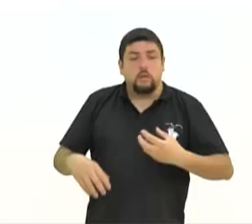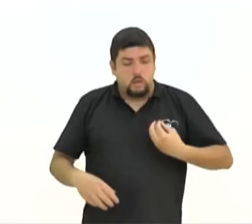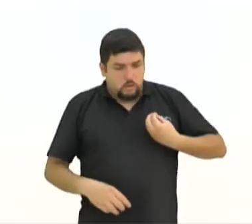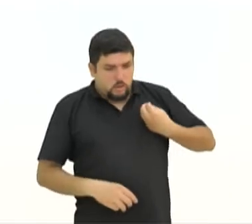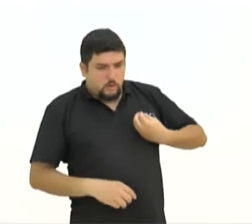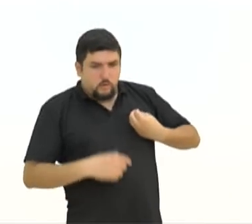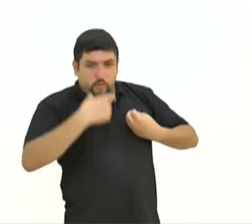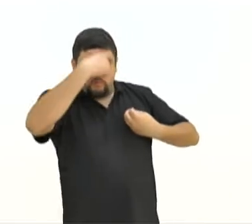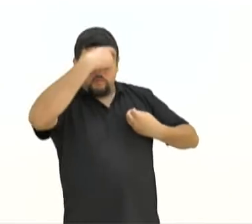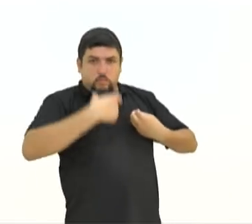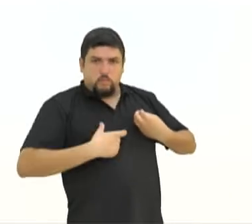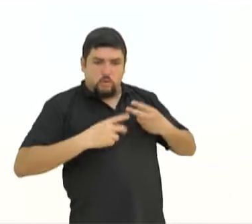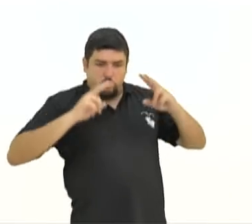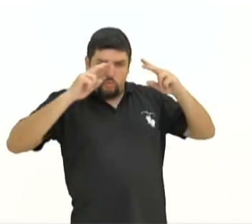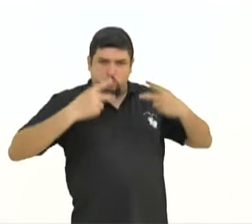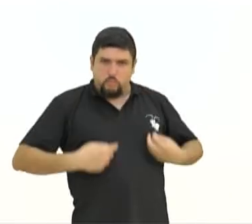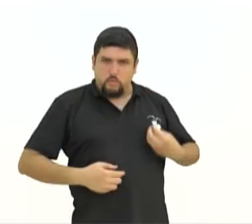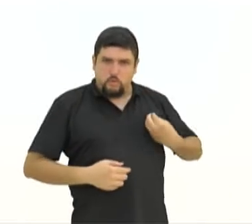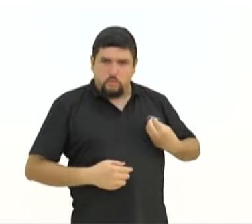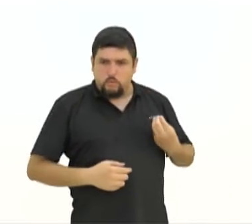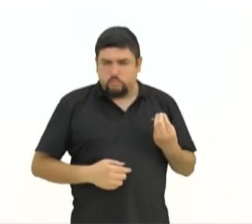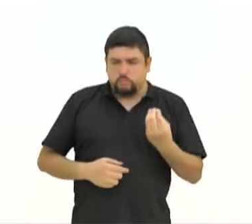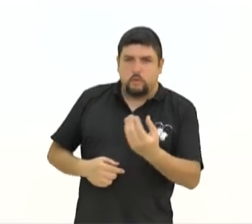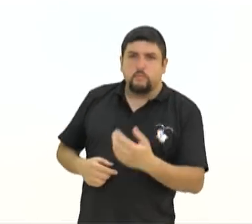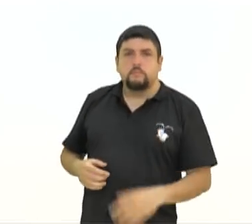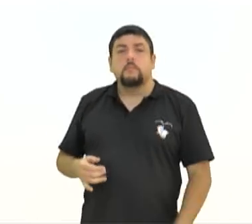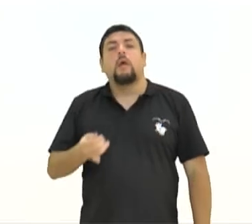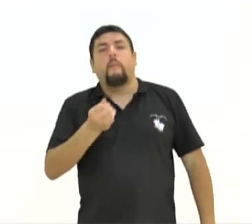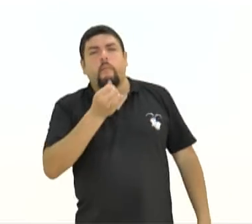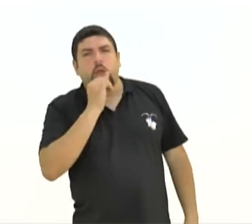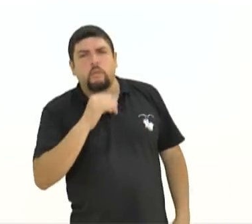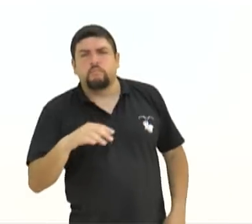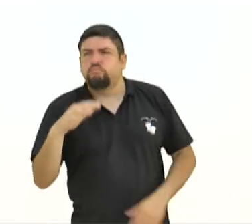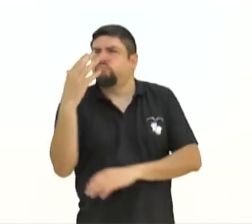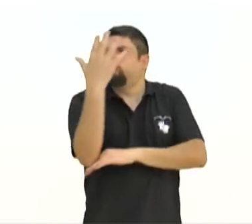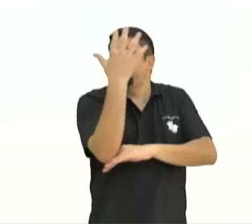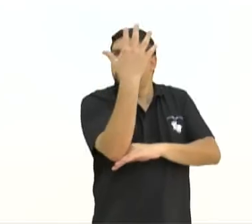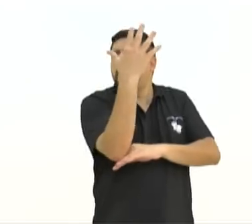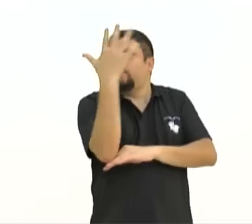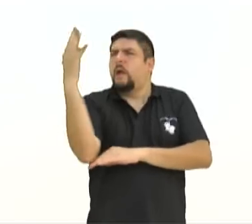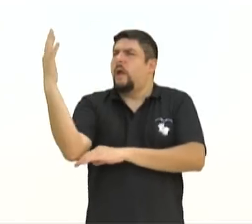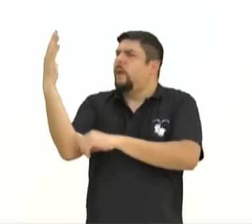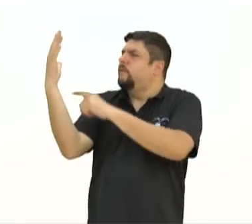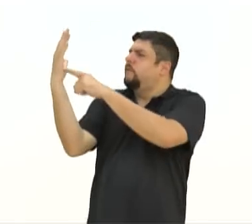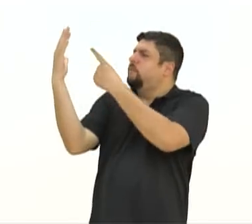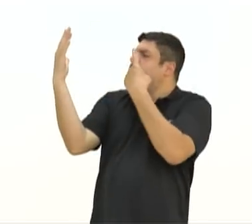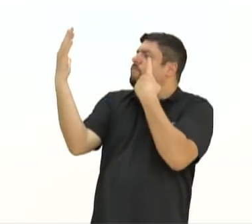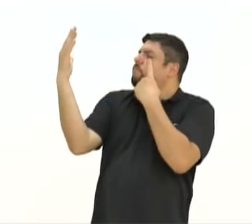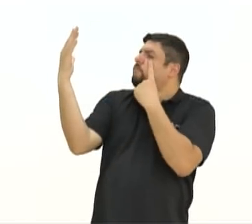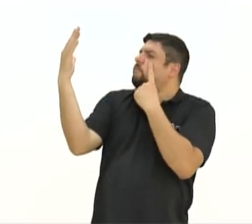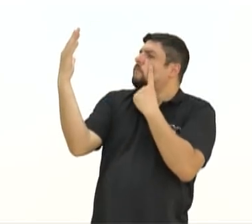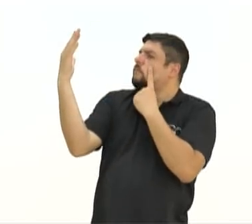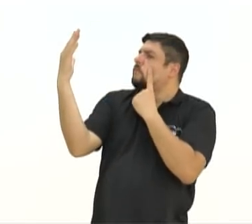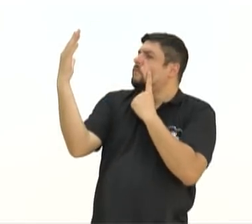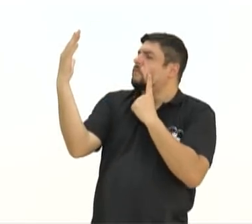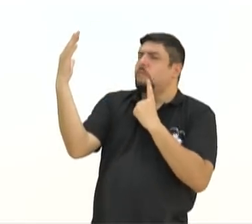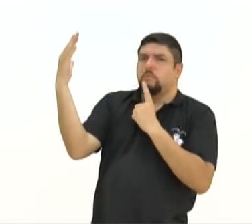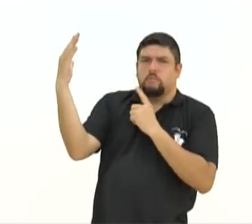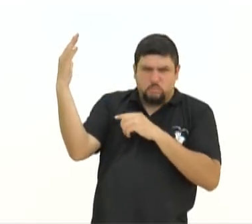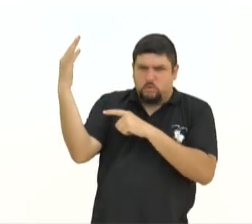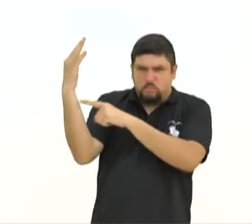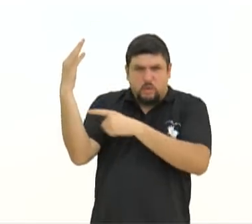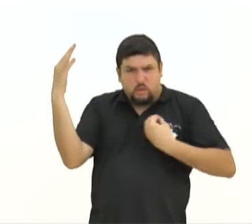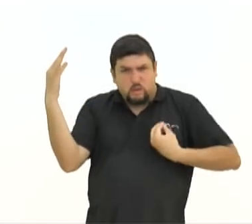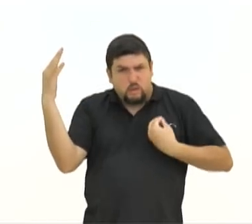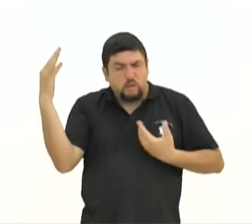inanimados. Exemplos. A Amazônia chora devido ao desmatamento. A raposa disse algo que convenceu o